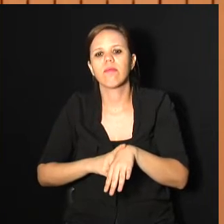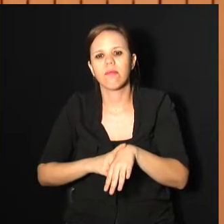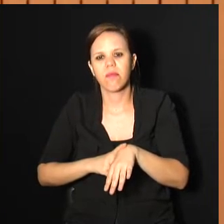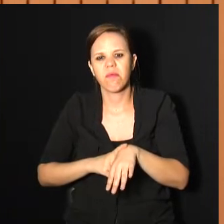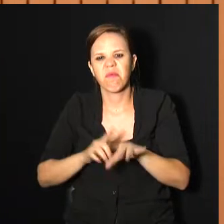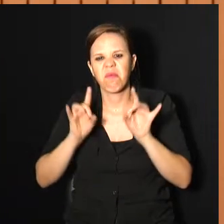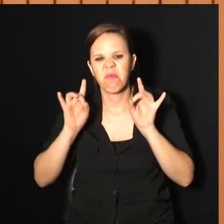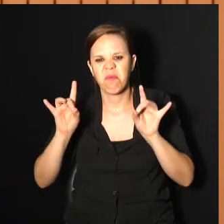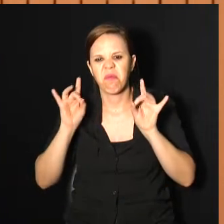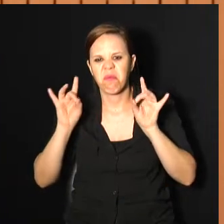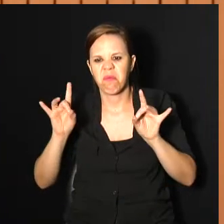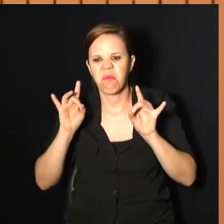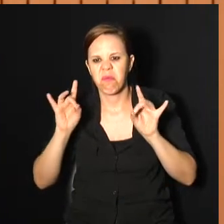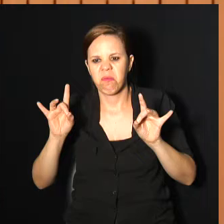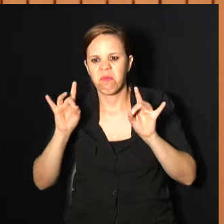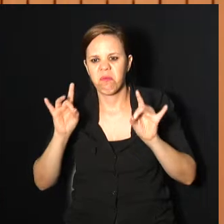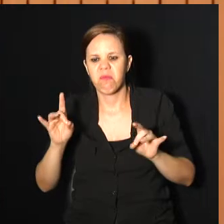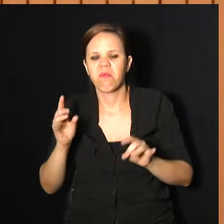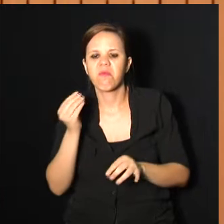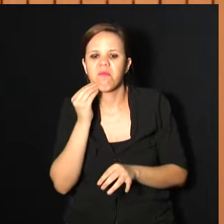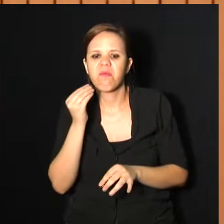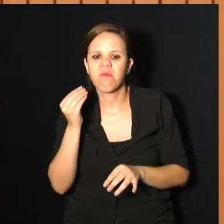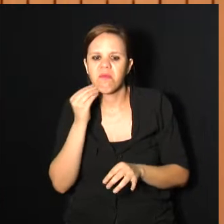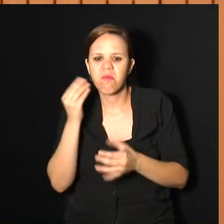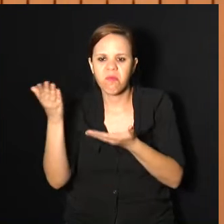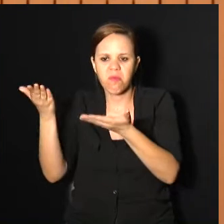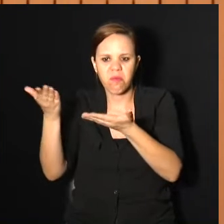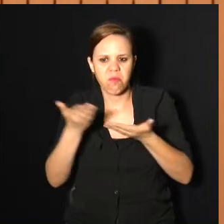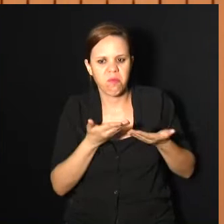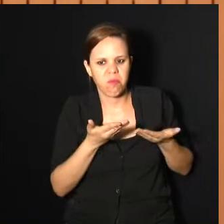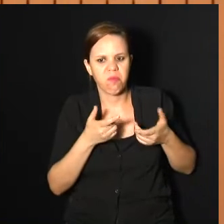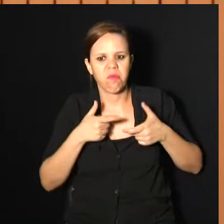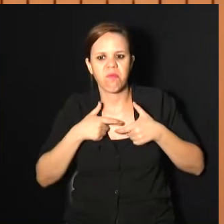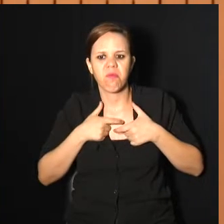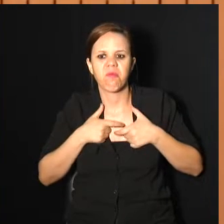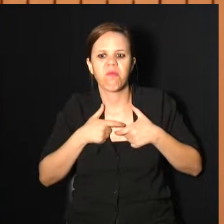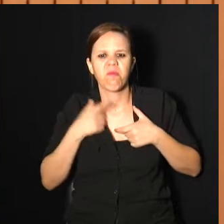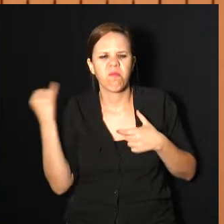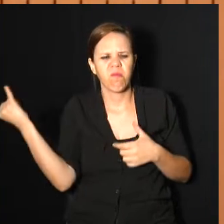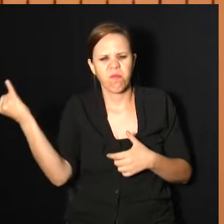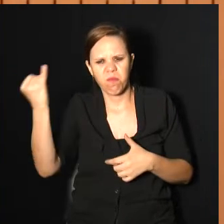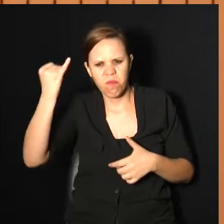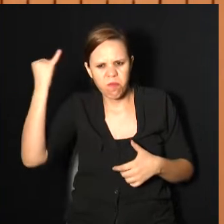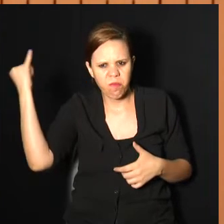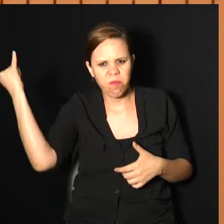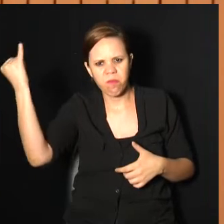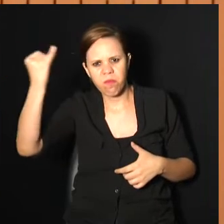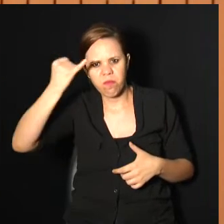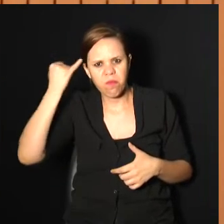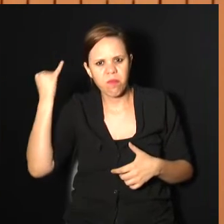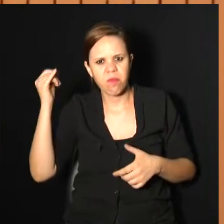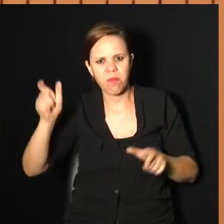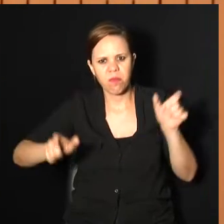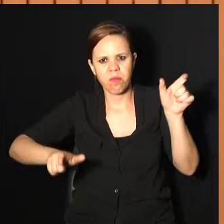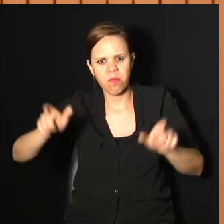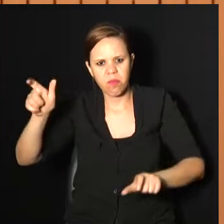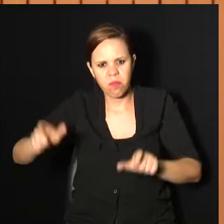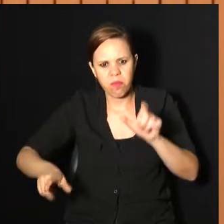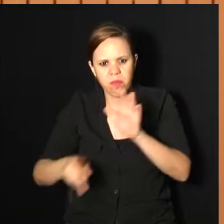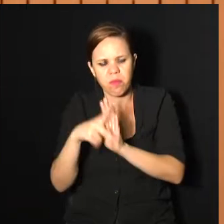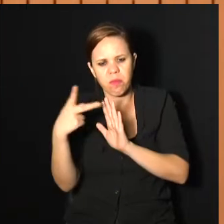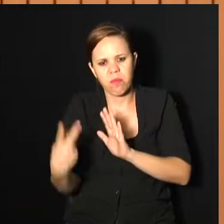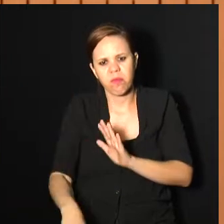rica oportunidade de receber uma medalha tão importante de um dos filhos de